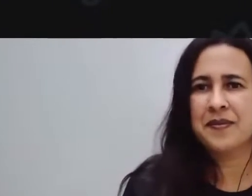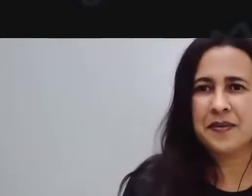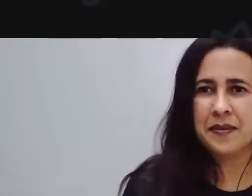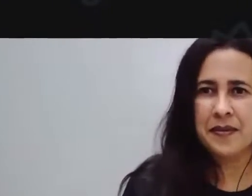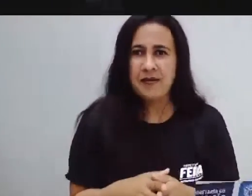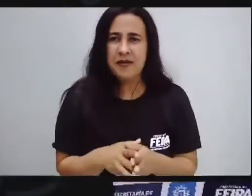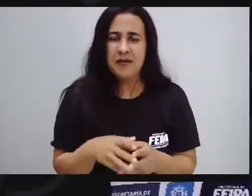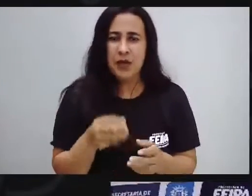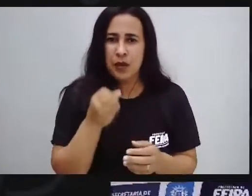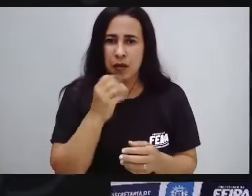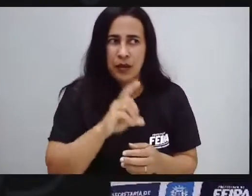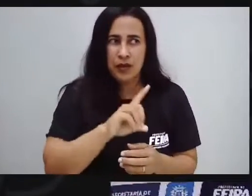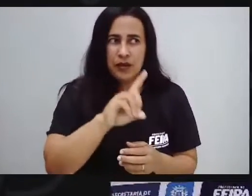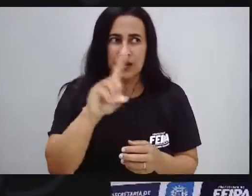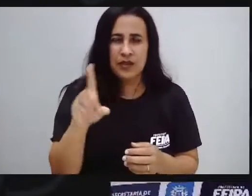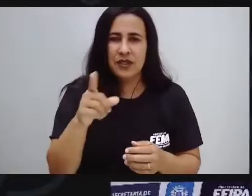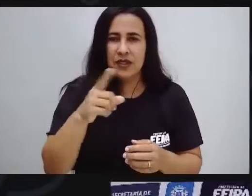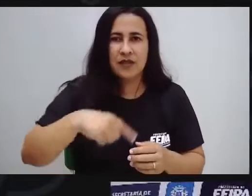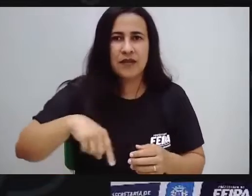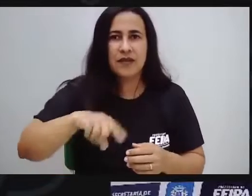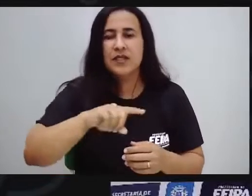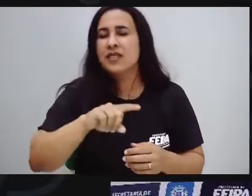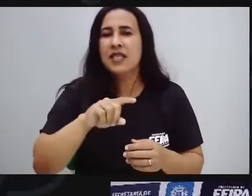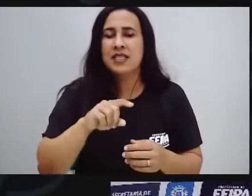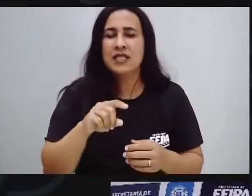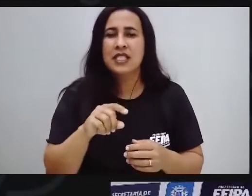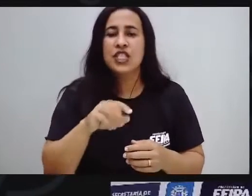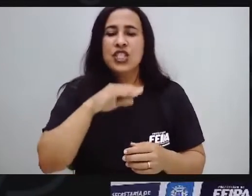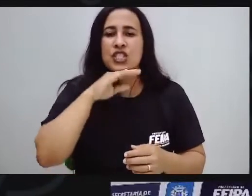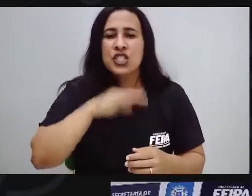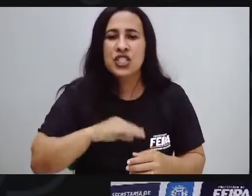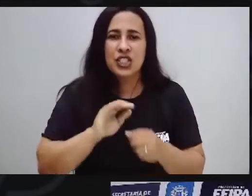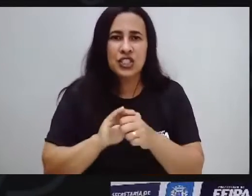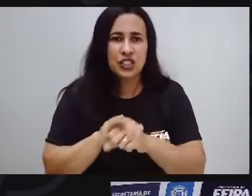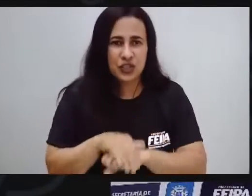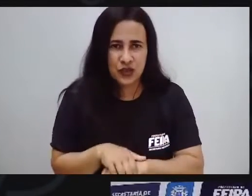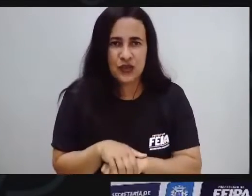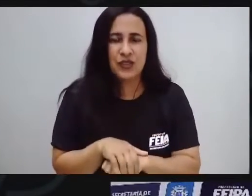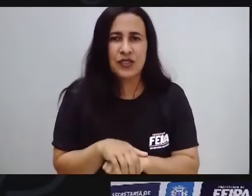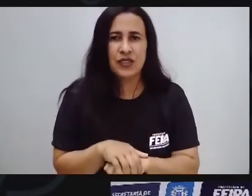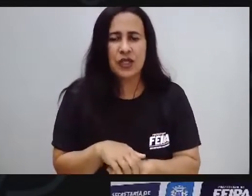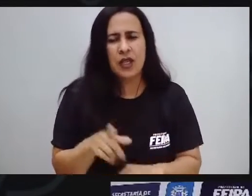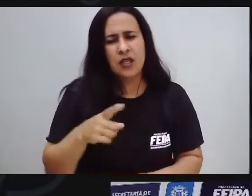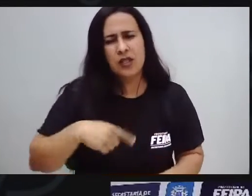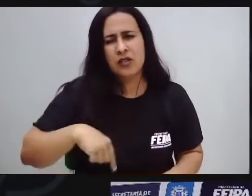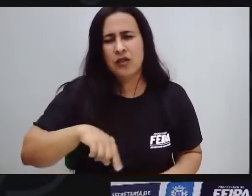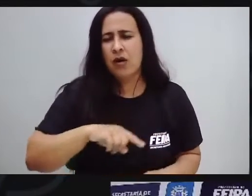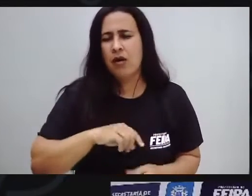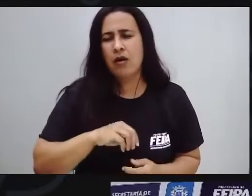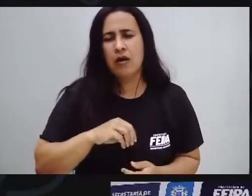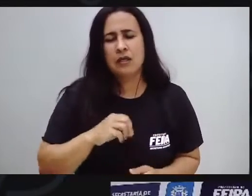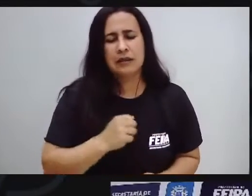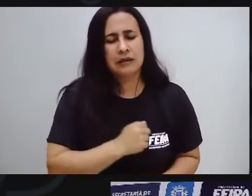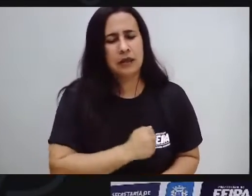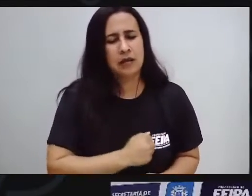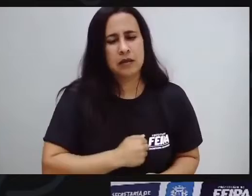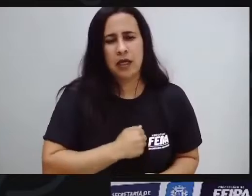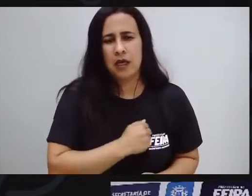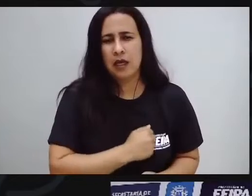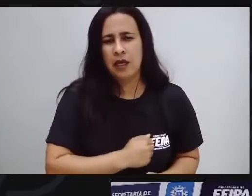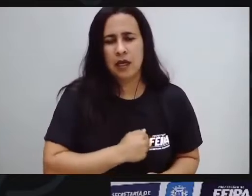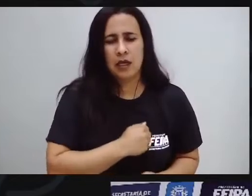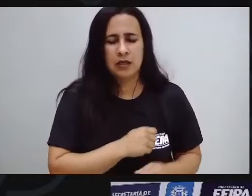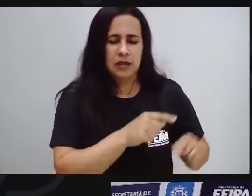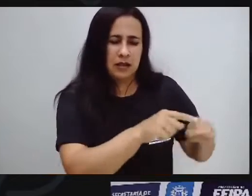acessar o conteúdo pela tarde e pela noite estamos sentindo muita falta da sala de aula naquela da cidade